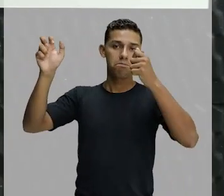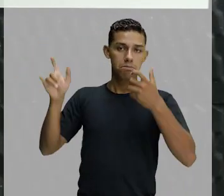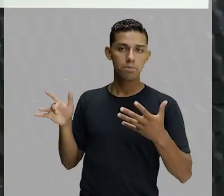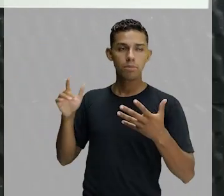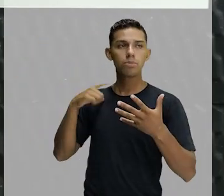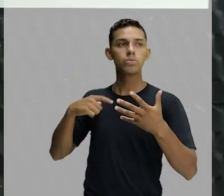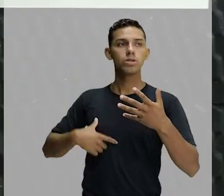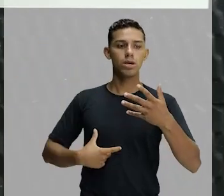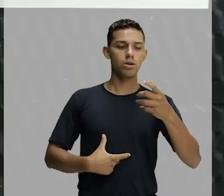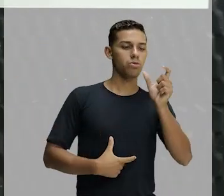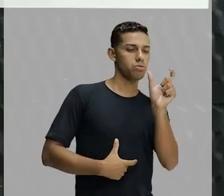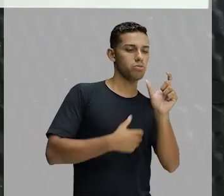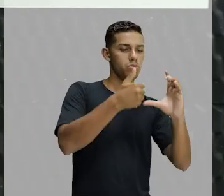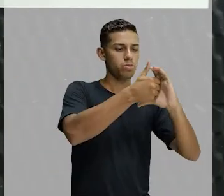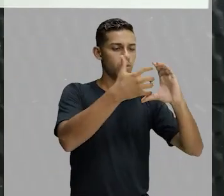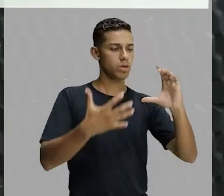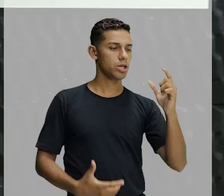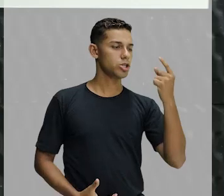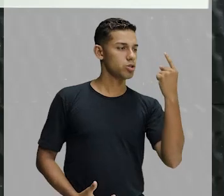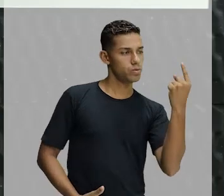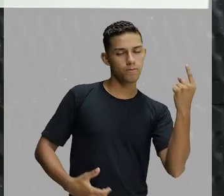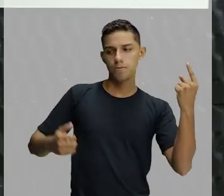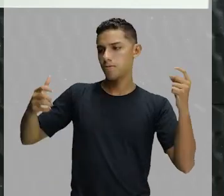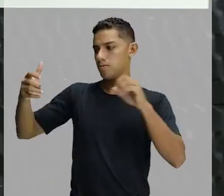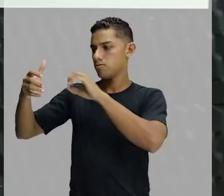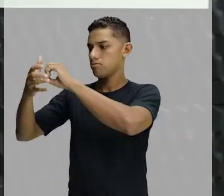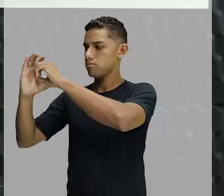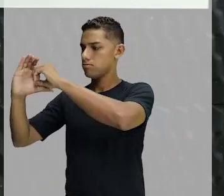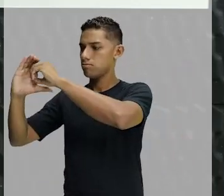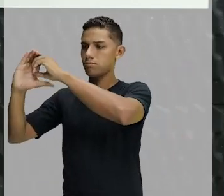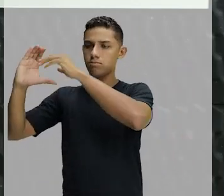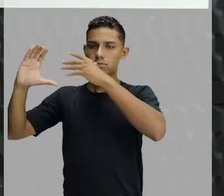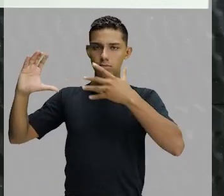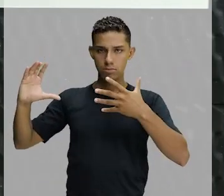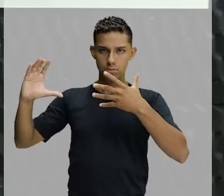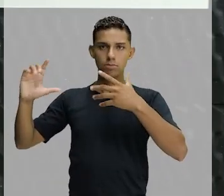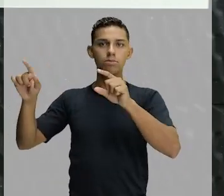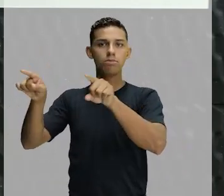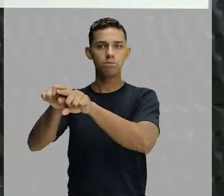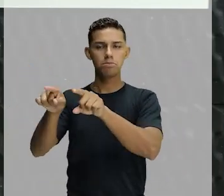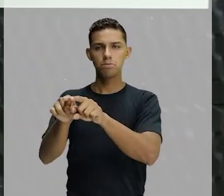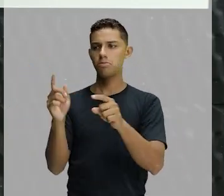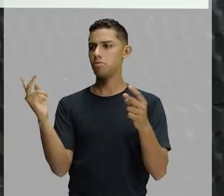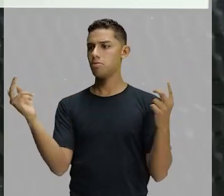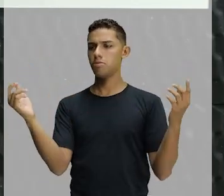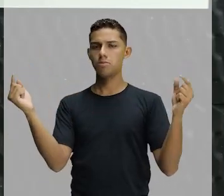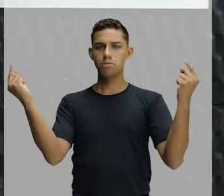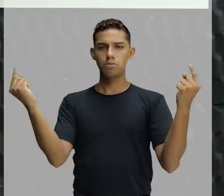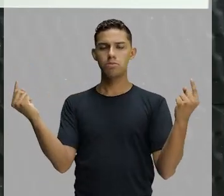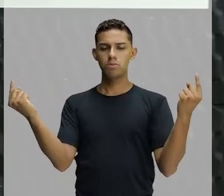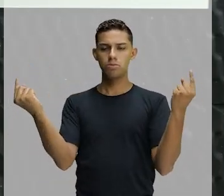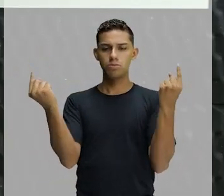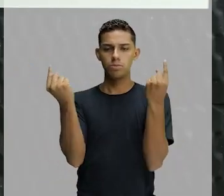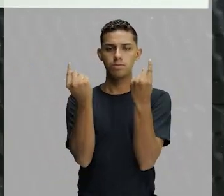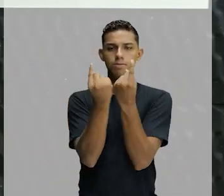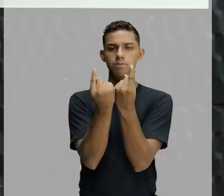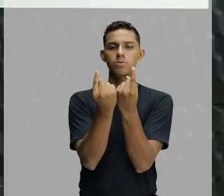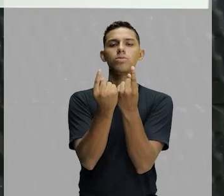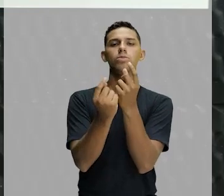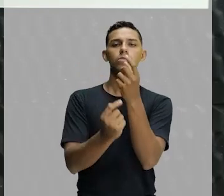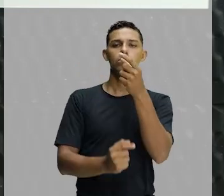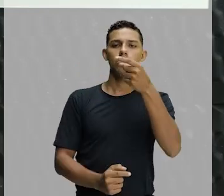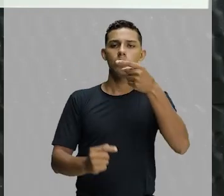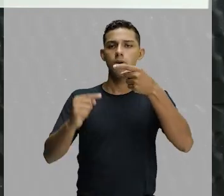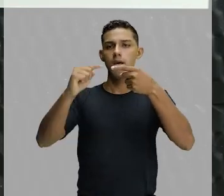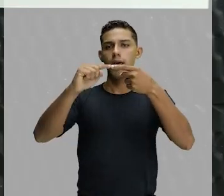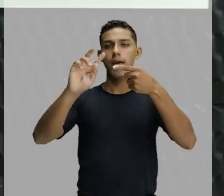outro indivíduo. E percebam que eu tenho o alelo V e o alelo B, porque são provenientes do genótipo